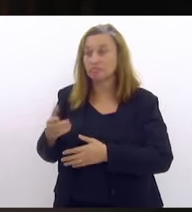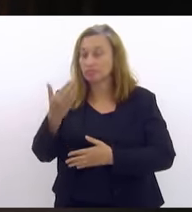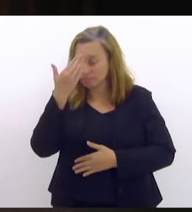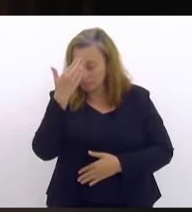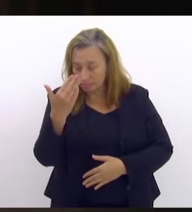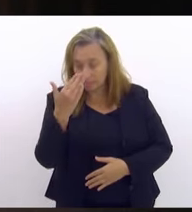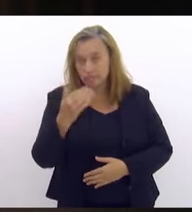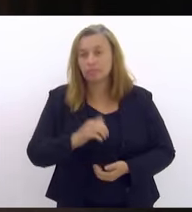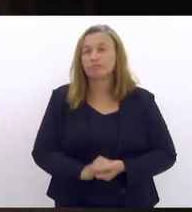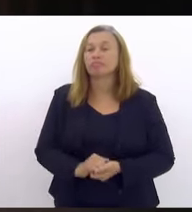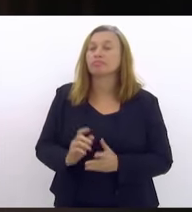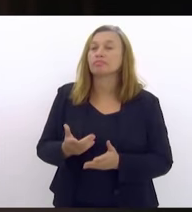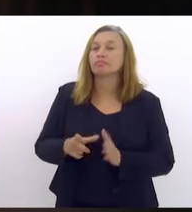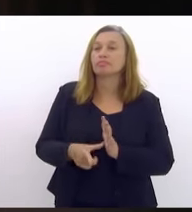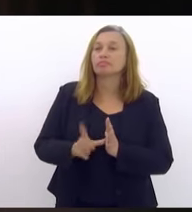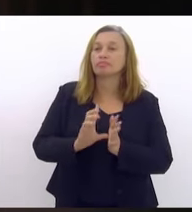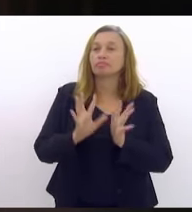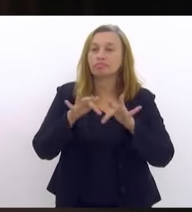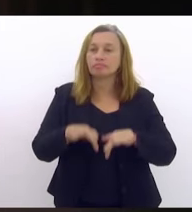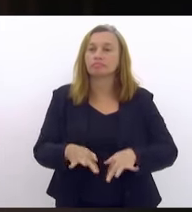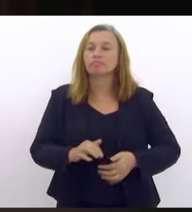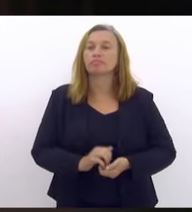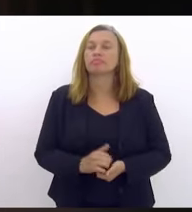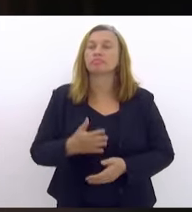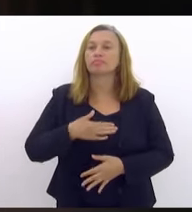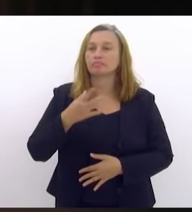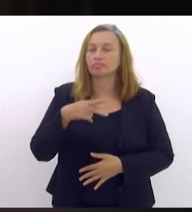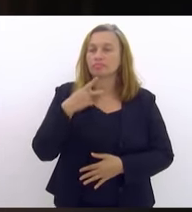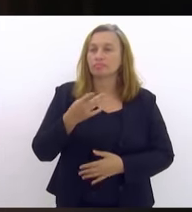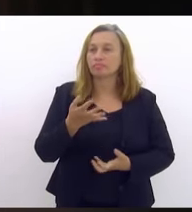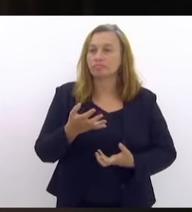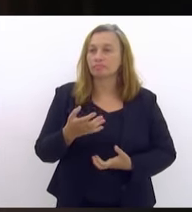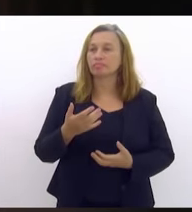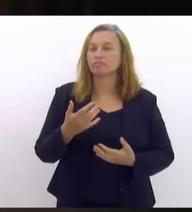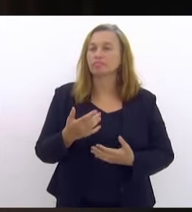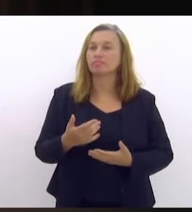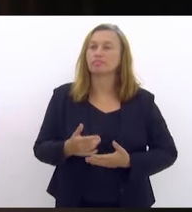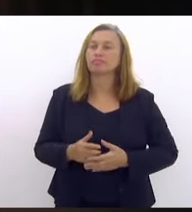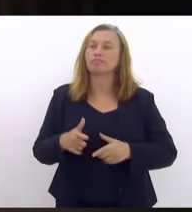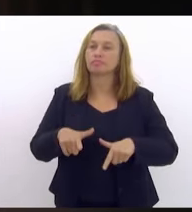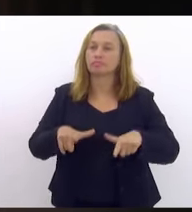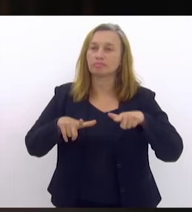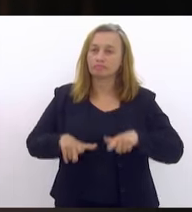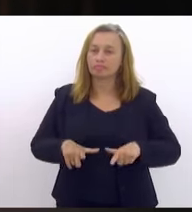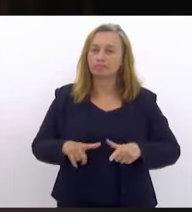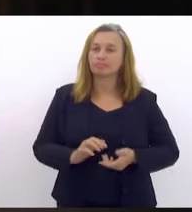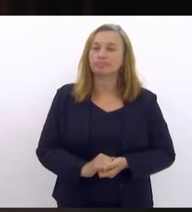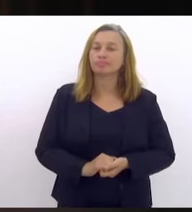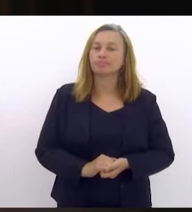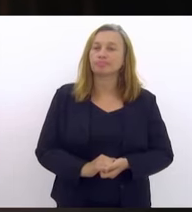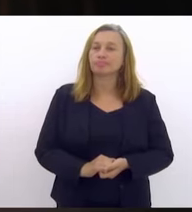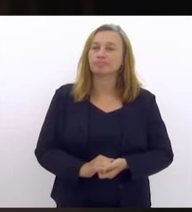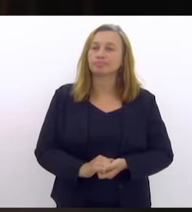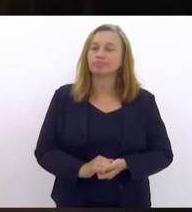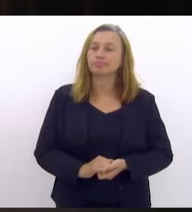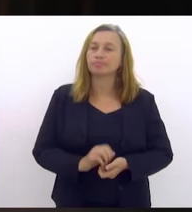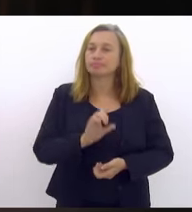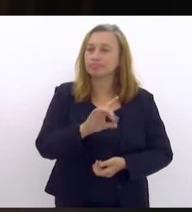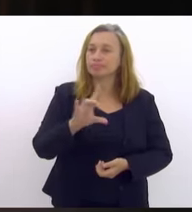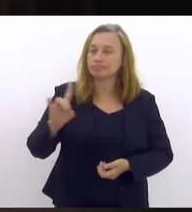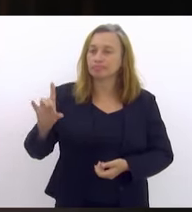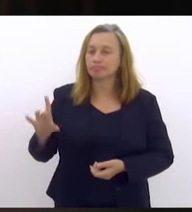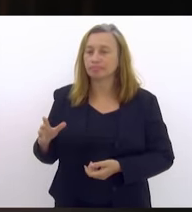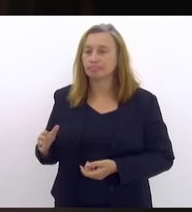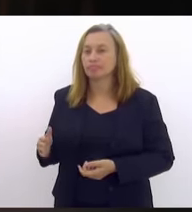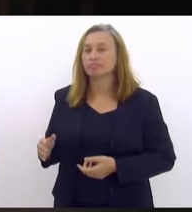obrigado. Antes de finalizar essa minha fala, eu queria falar que essa moção, ela é de cada colaborador nosso,